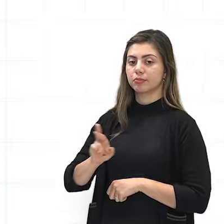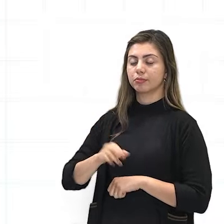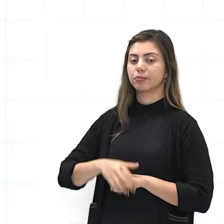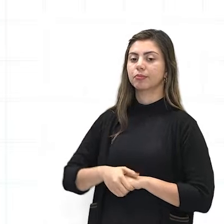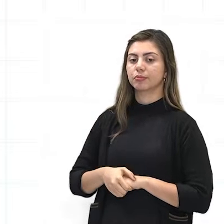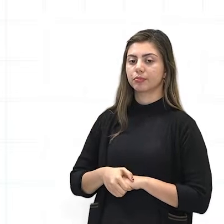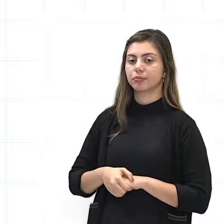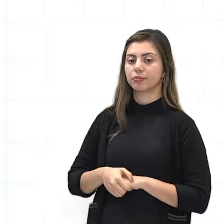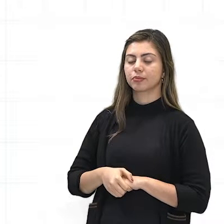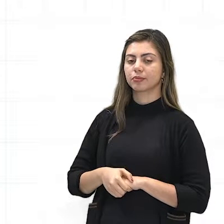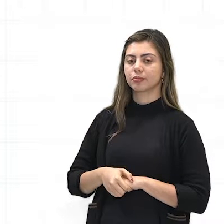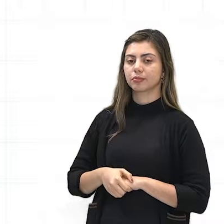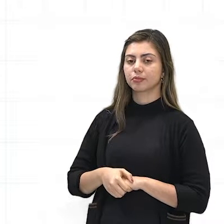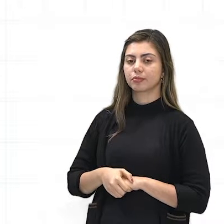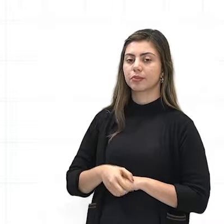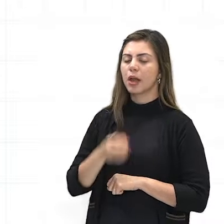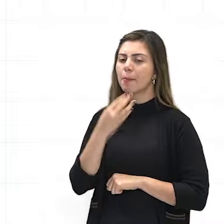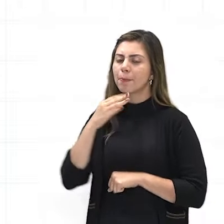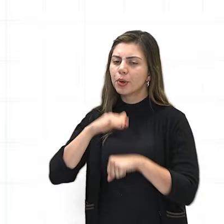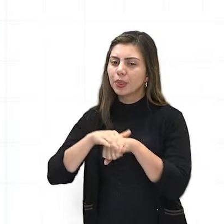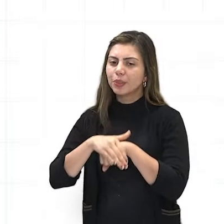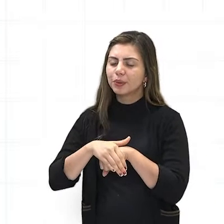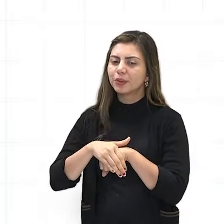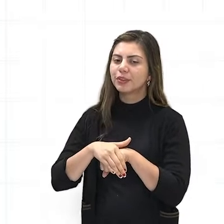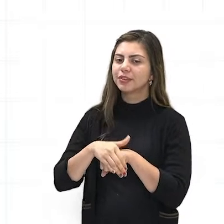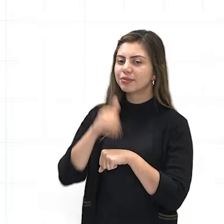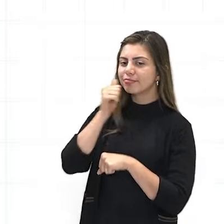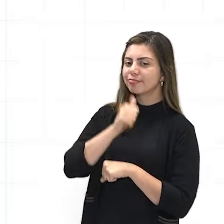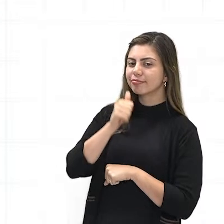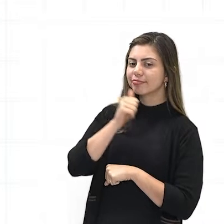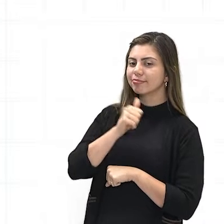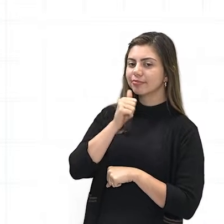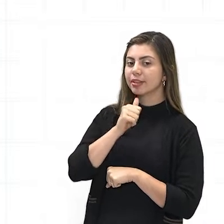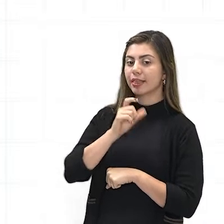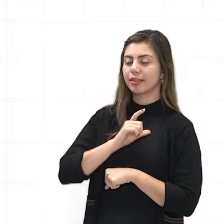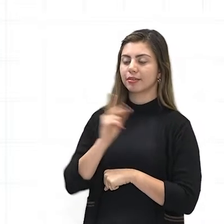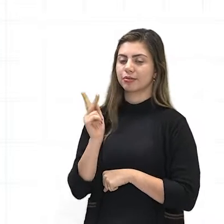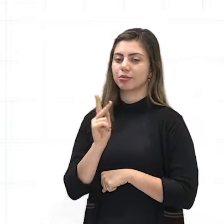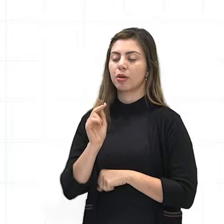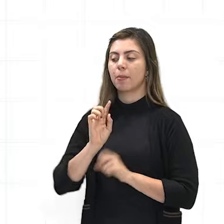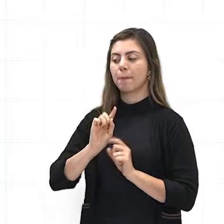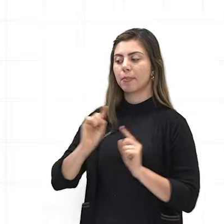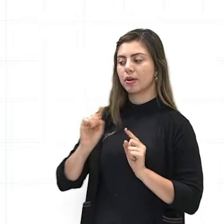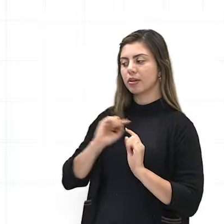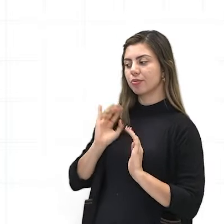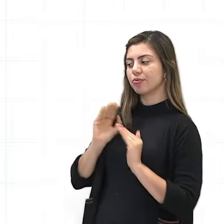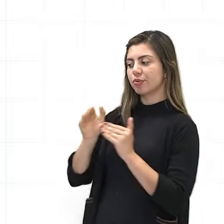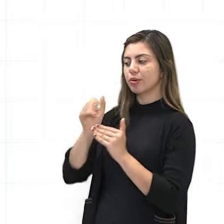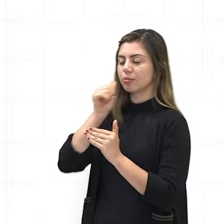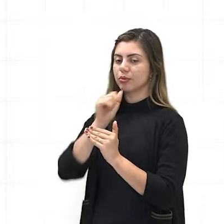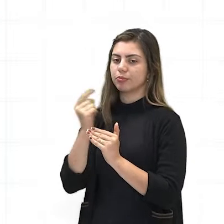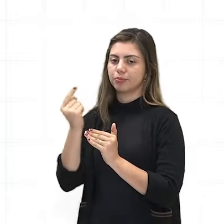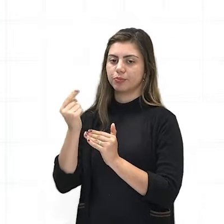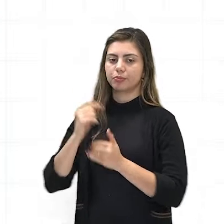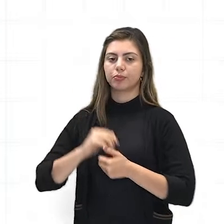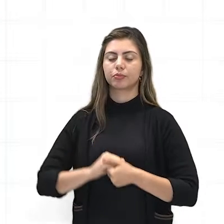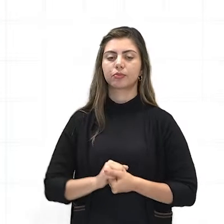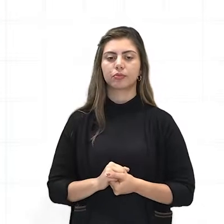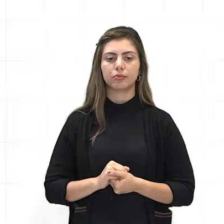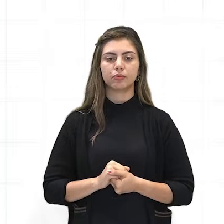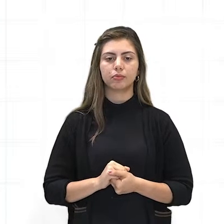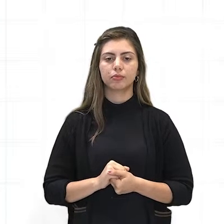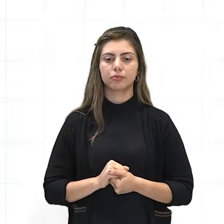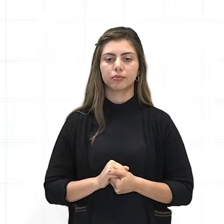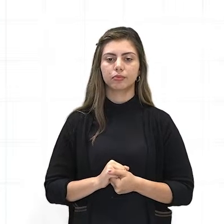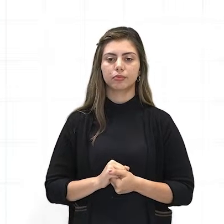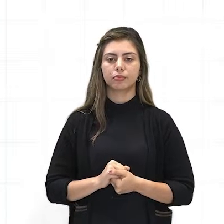evening, ma'am. Boa noite, madame. Ou, nesse caso ali eram duas, mas eu estava me dirigindo diretamente a uma. May I take